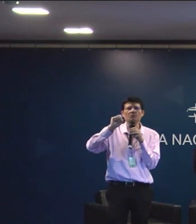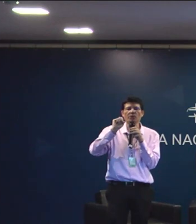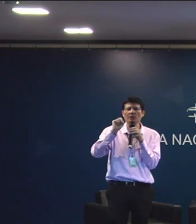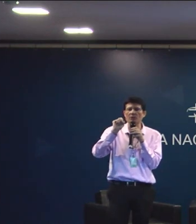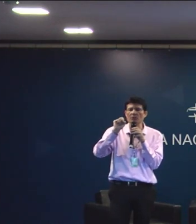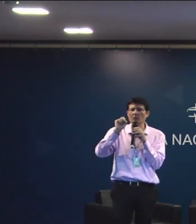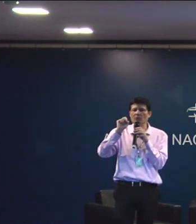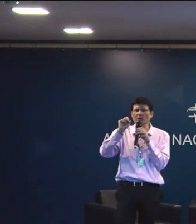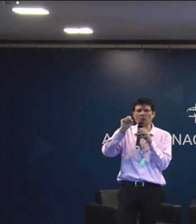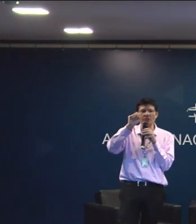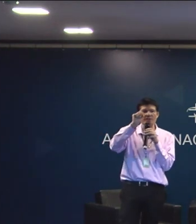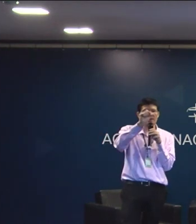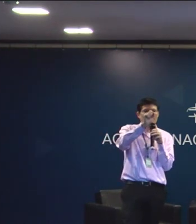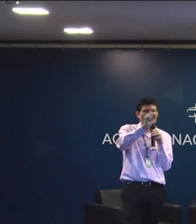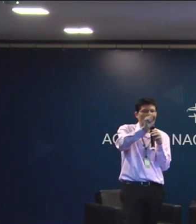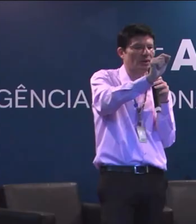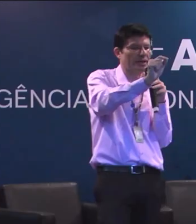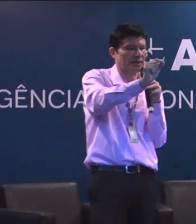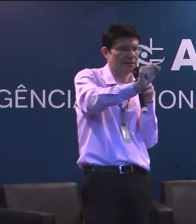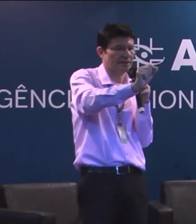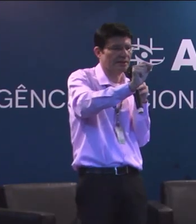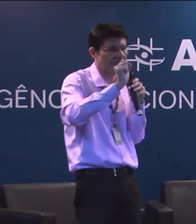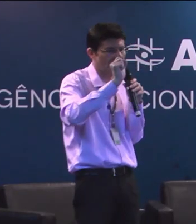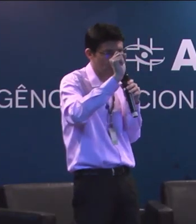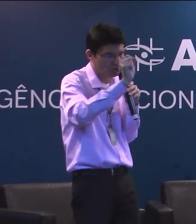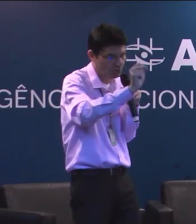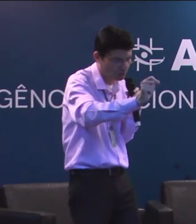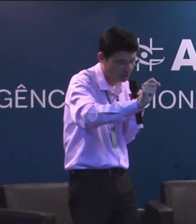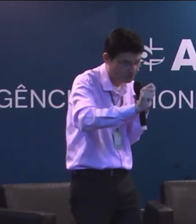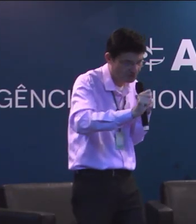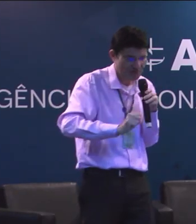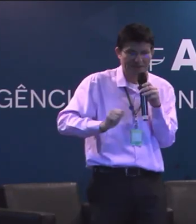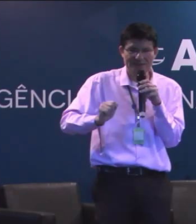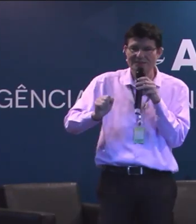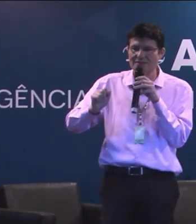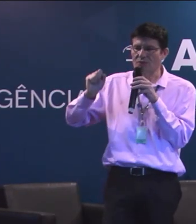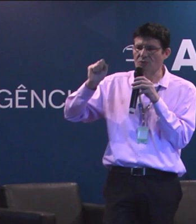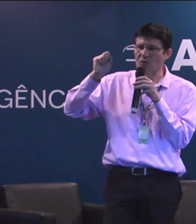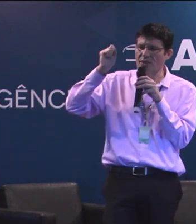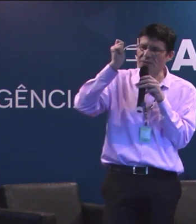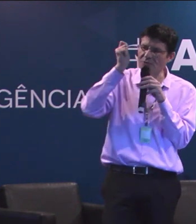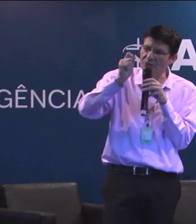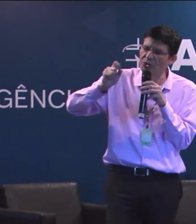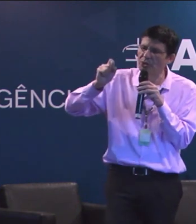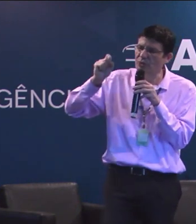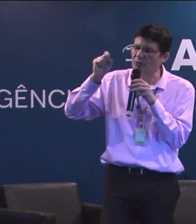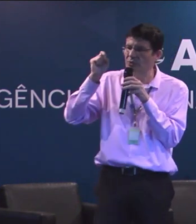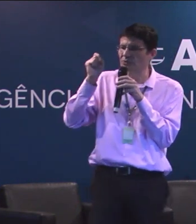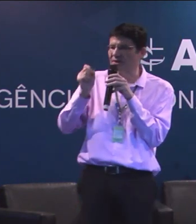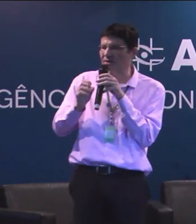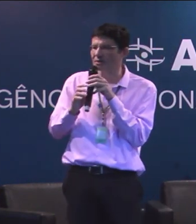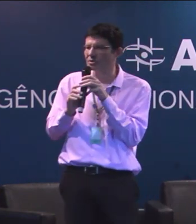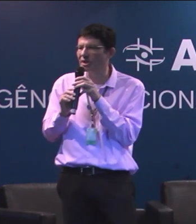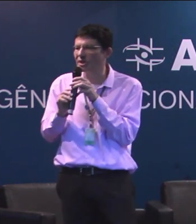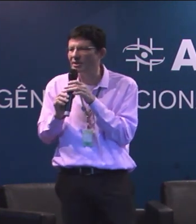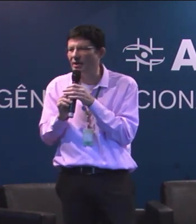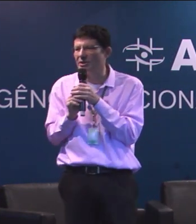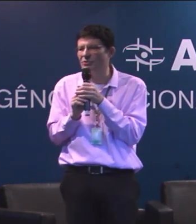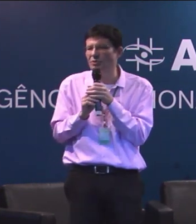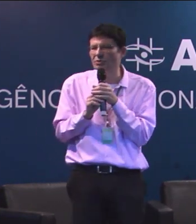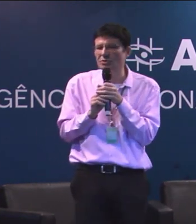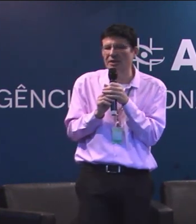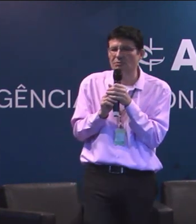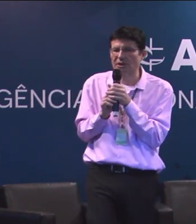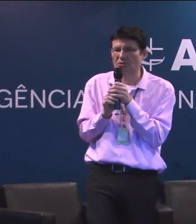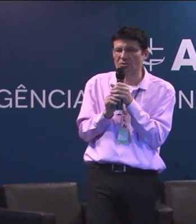mandar para o grupo. Porque o que eu conversei aqui com Renata me pediu, Congonha já me pediu, e eu vou fazer. Eu sei que tem uma